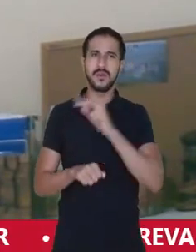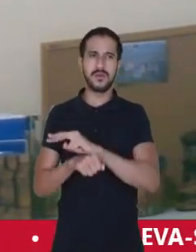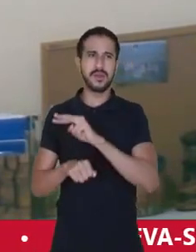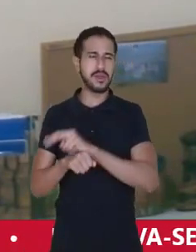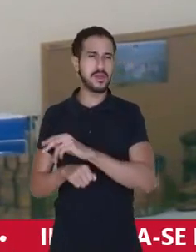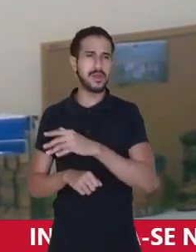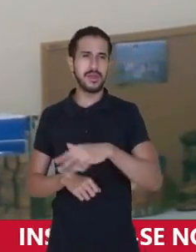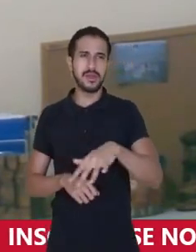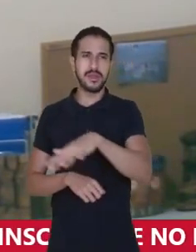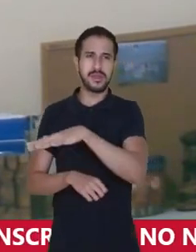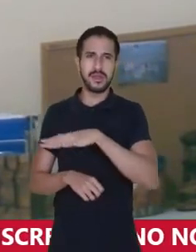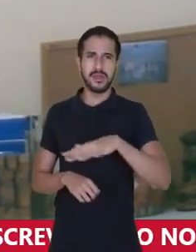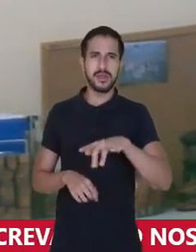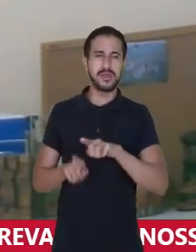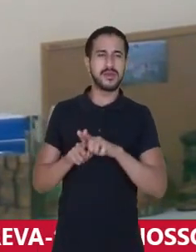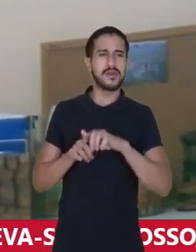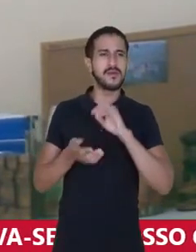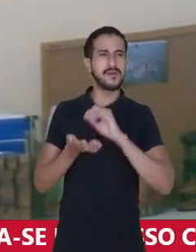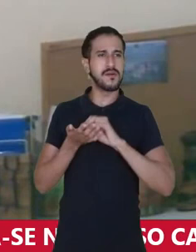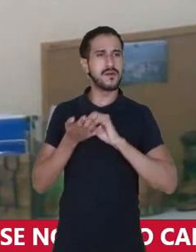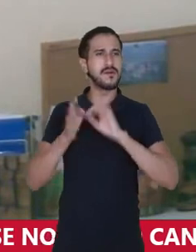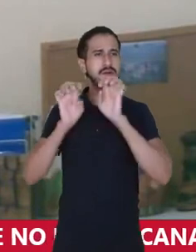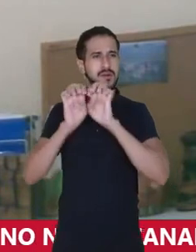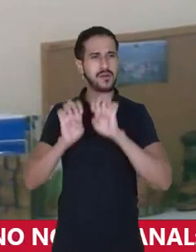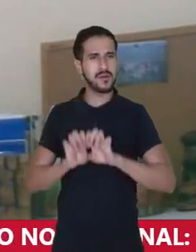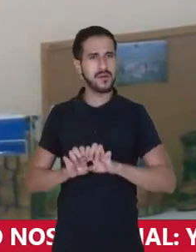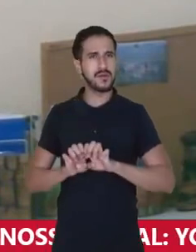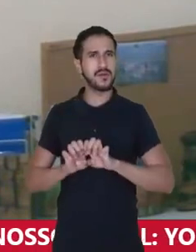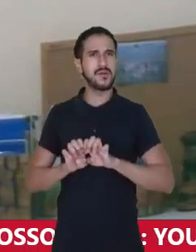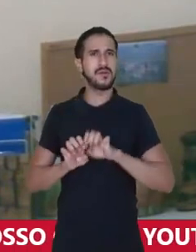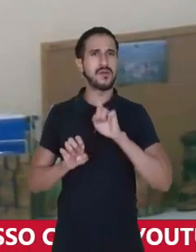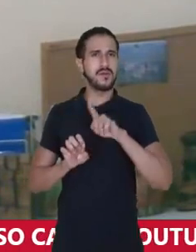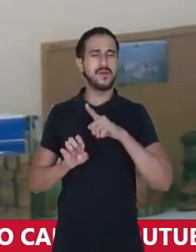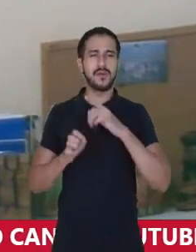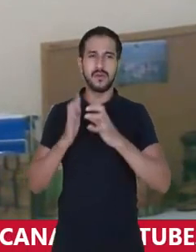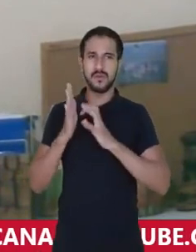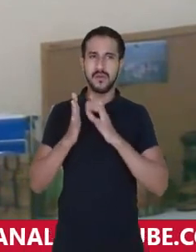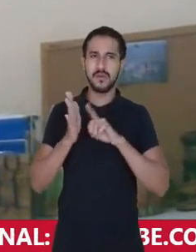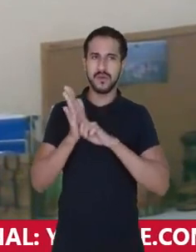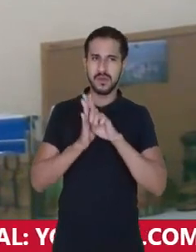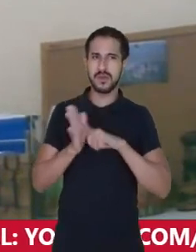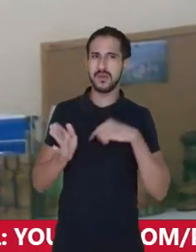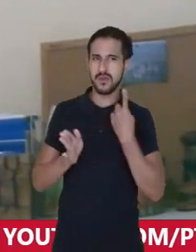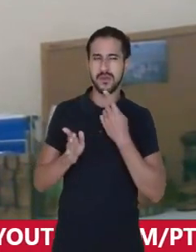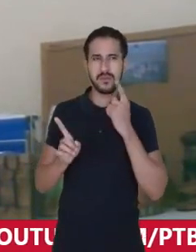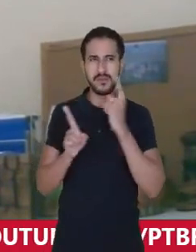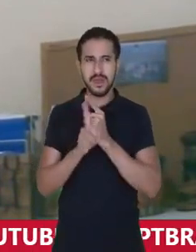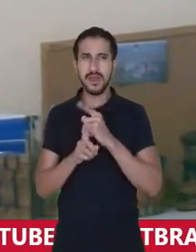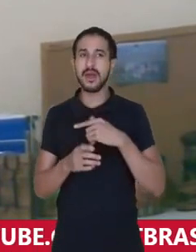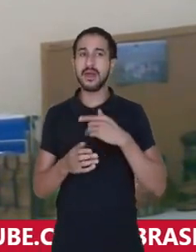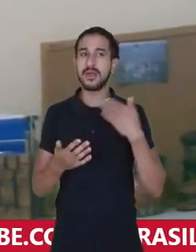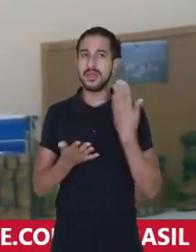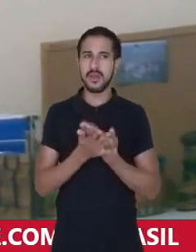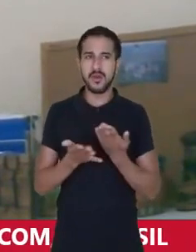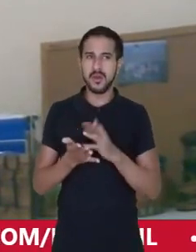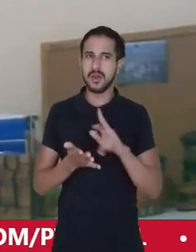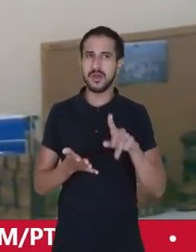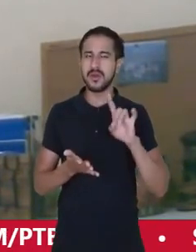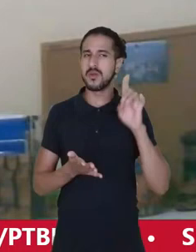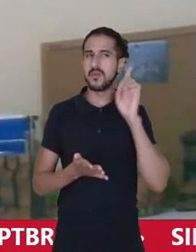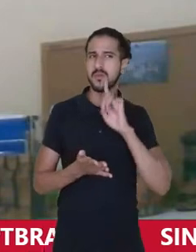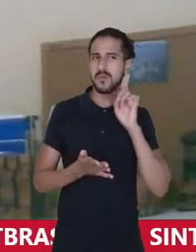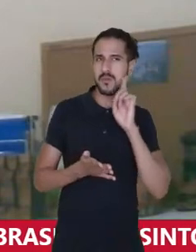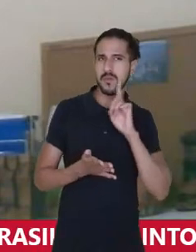ambiental e também condição de infraestrutura. Né? Esse é um dado que a gente identifica ainda hoje, né, não só nos Estados Unidos,